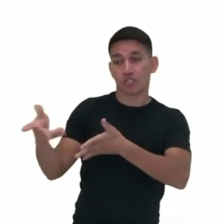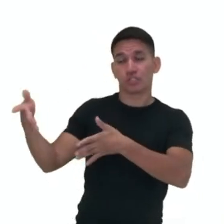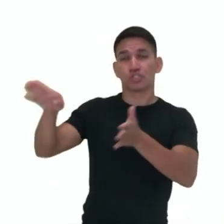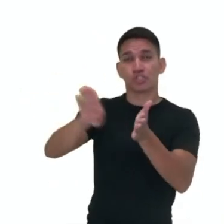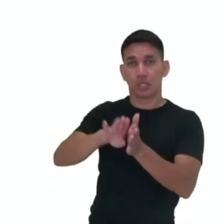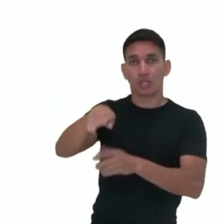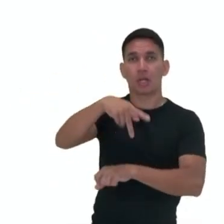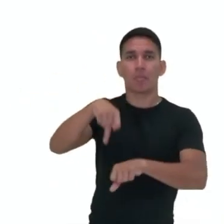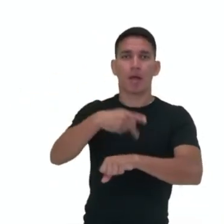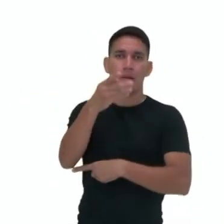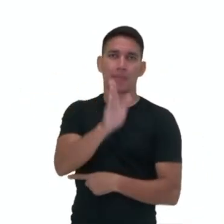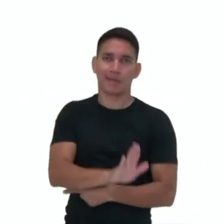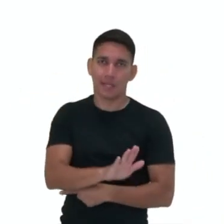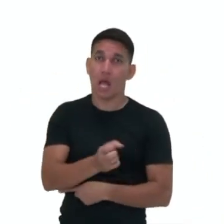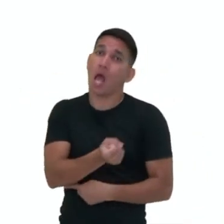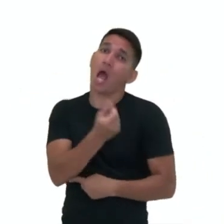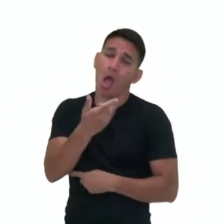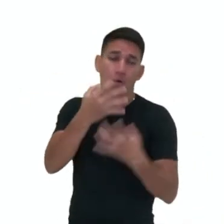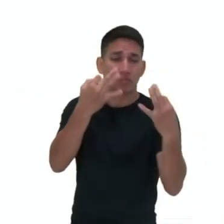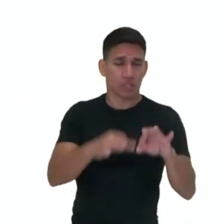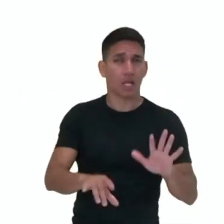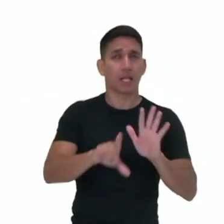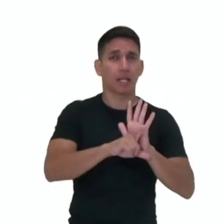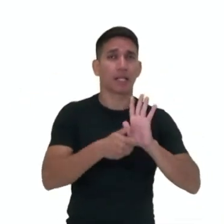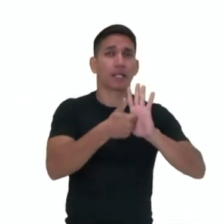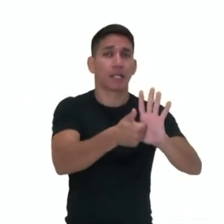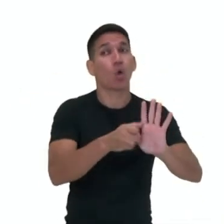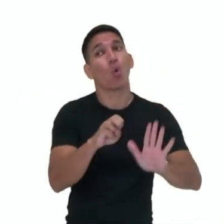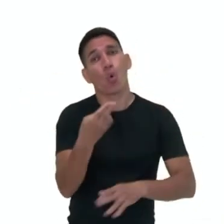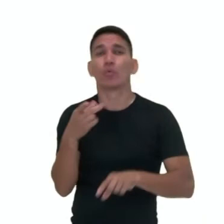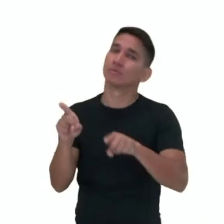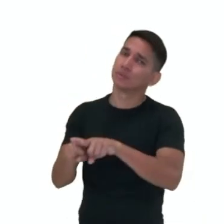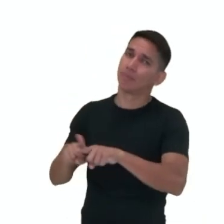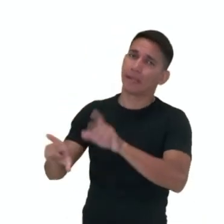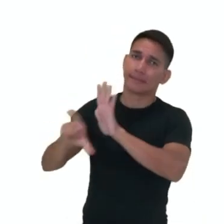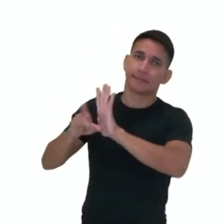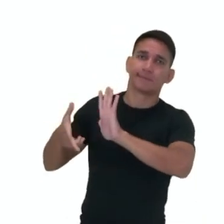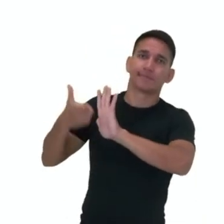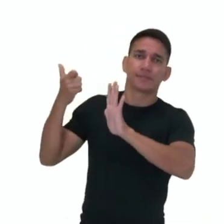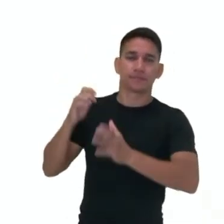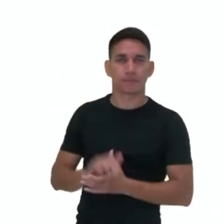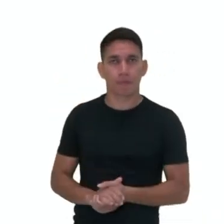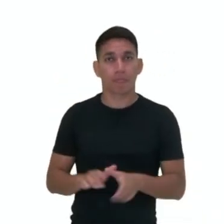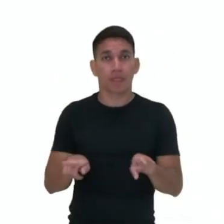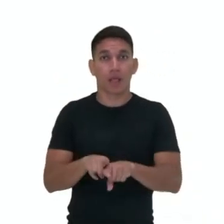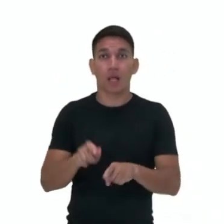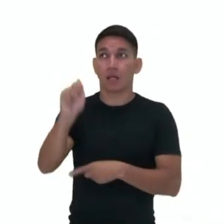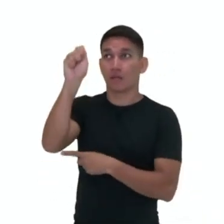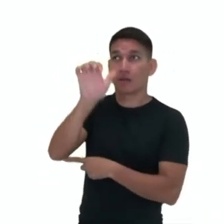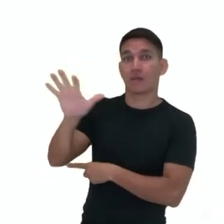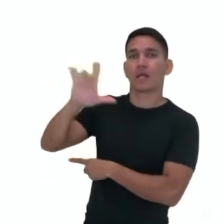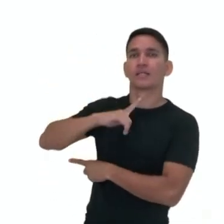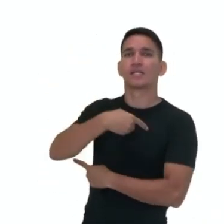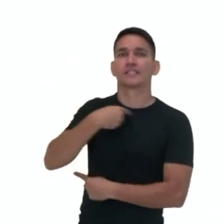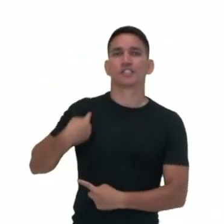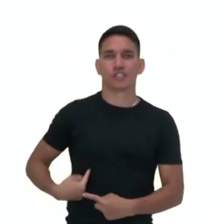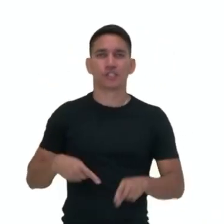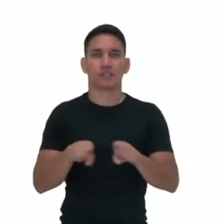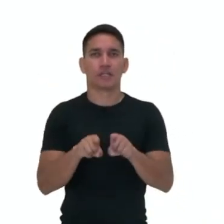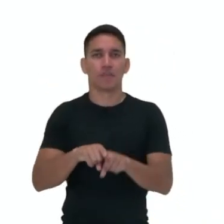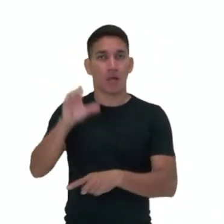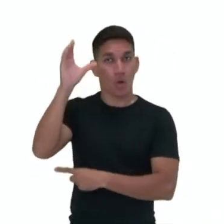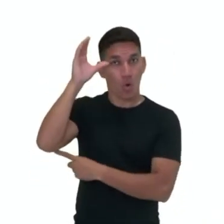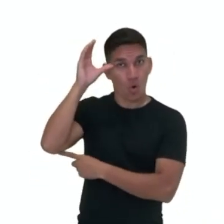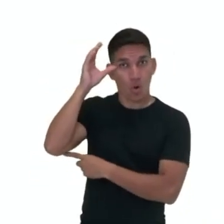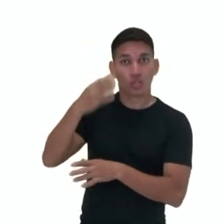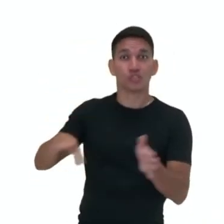o Brasil, tanto de forma lícita como também ilegal, tá bom? Entre os asiáticos, né, os chineses e os coreanos